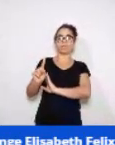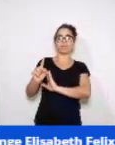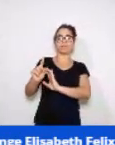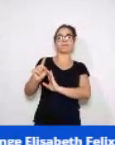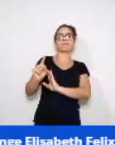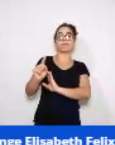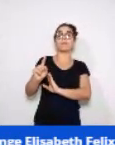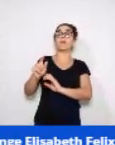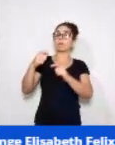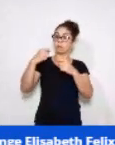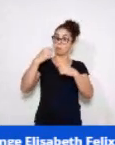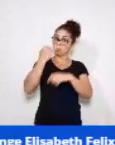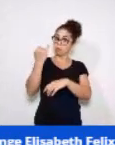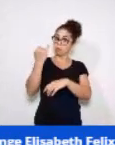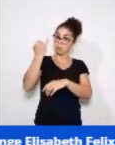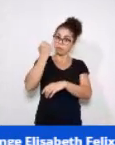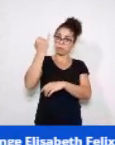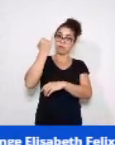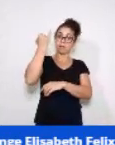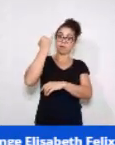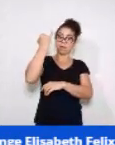gente consiga fazer essa